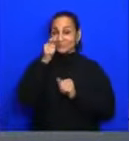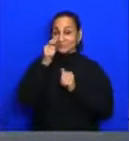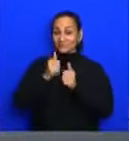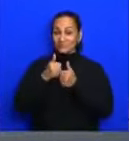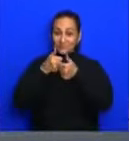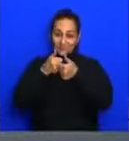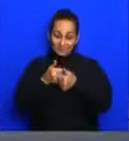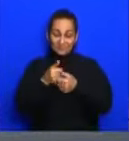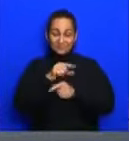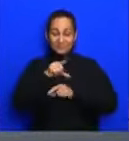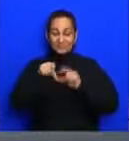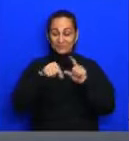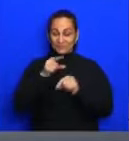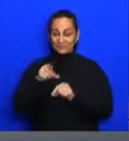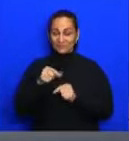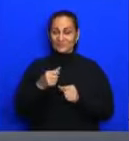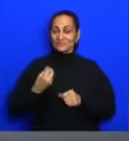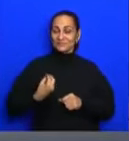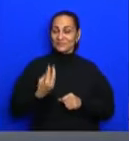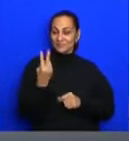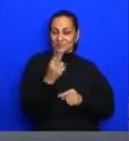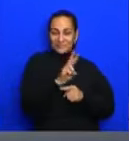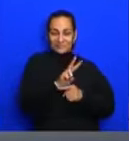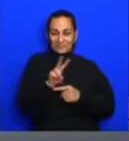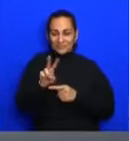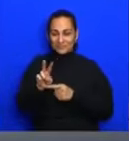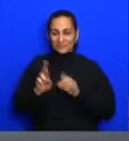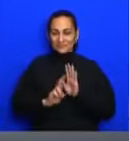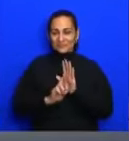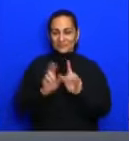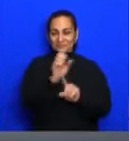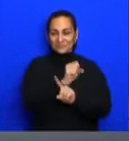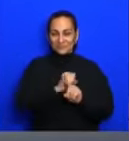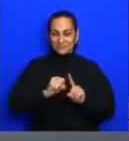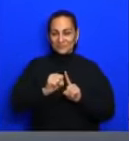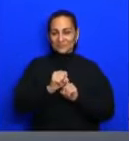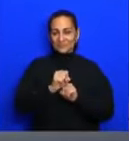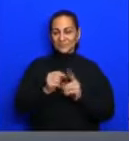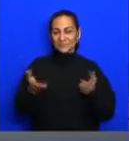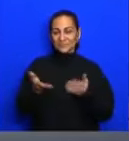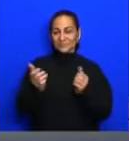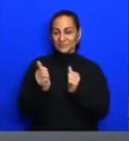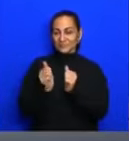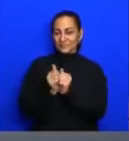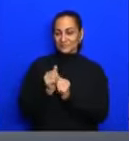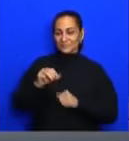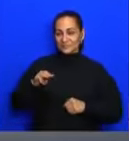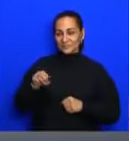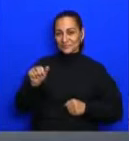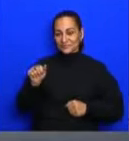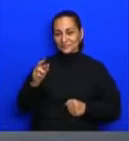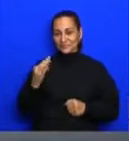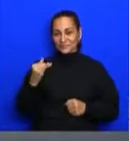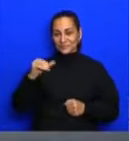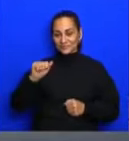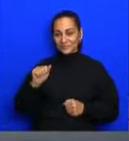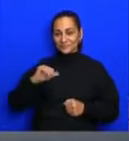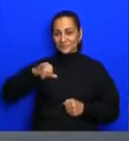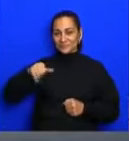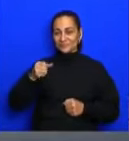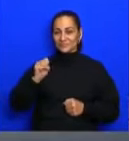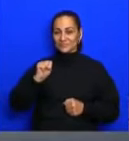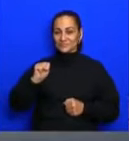para conferir e validar o nosso sorteio, conto com a presença de duas auditoras representantes do público. Aqui comigo hoje estão Maria Aparecida Santos